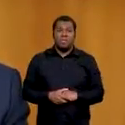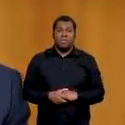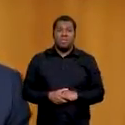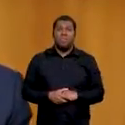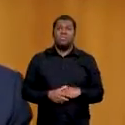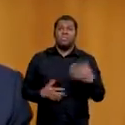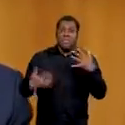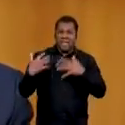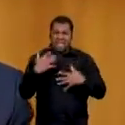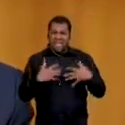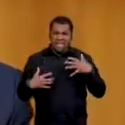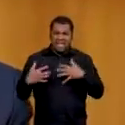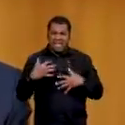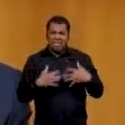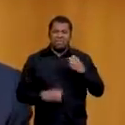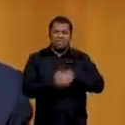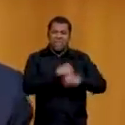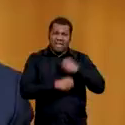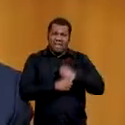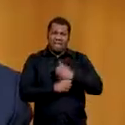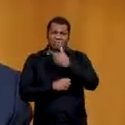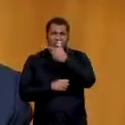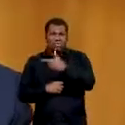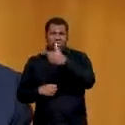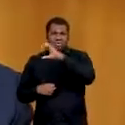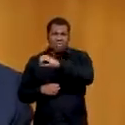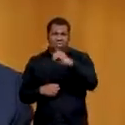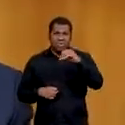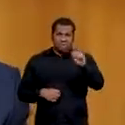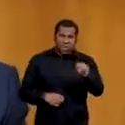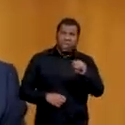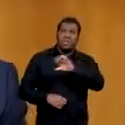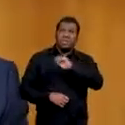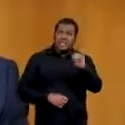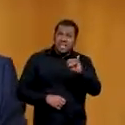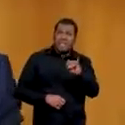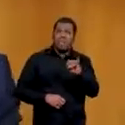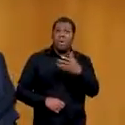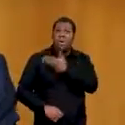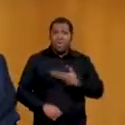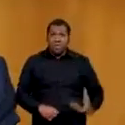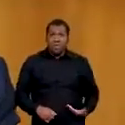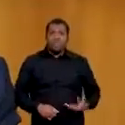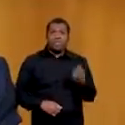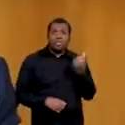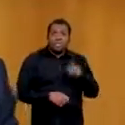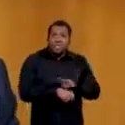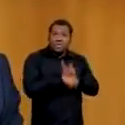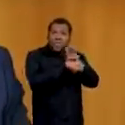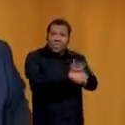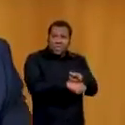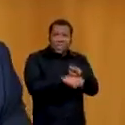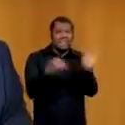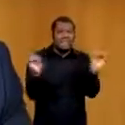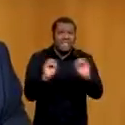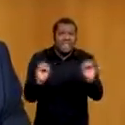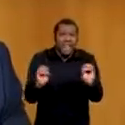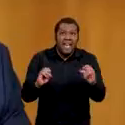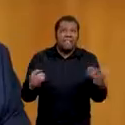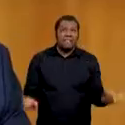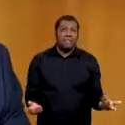crise de 2008... Se o Estado não colocasse o dinheiro, a economia tinha quebrado. E a crise da pandemia, se não é o Estado,